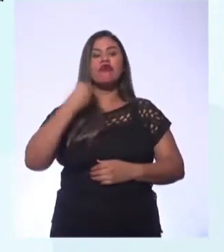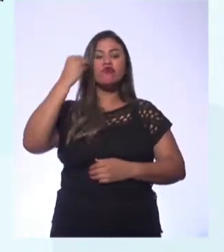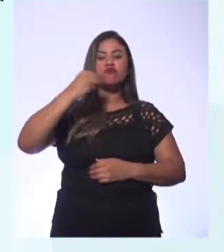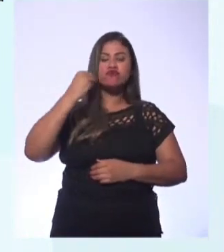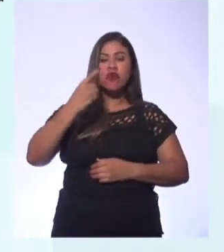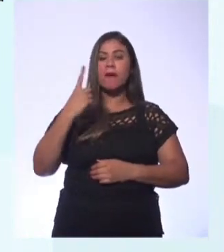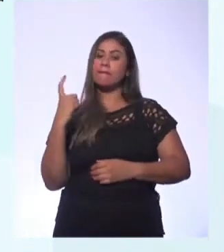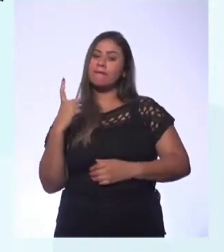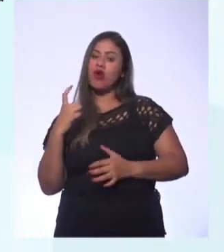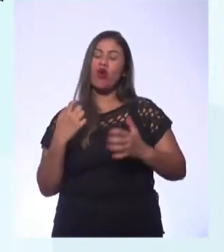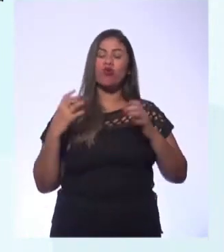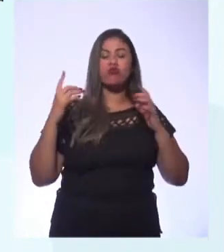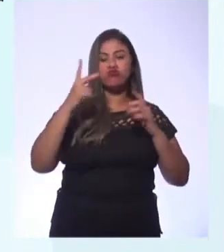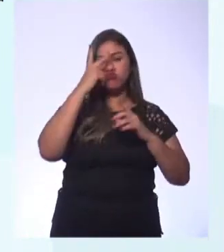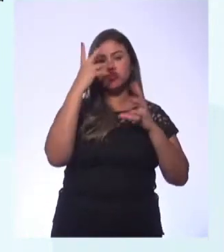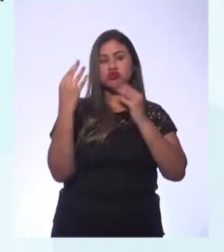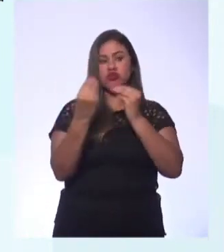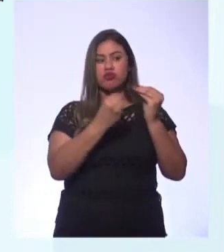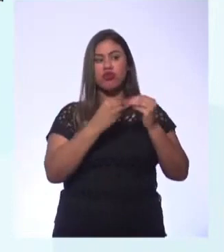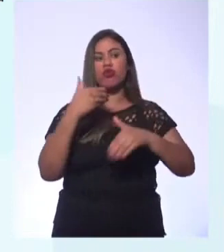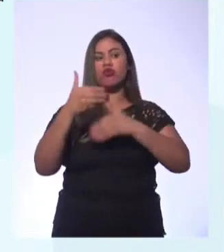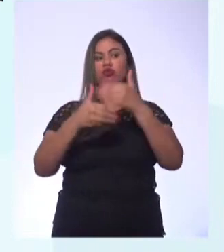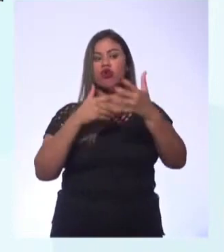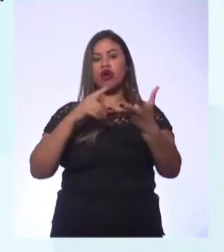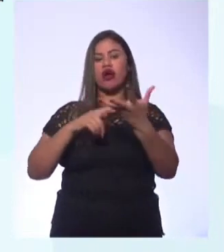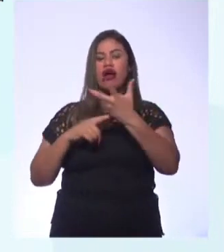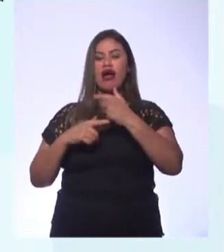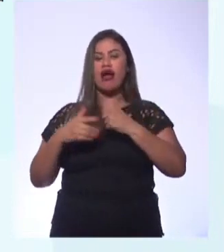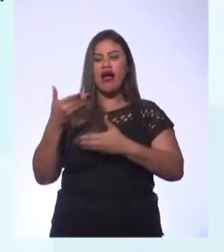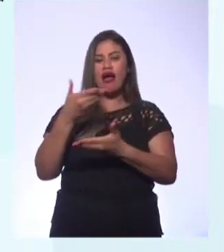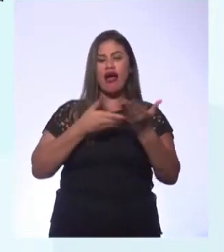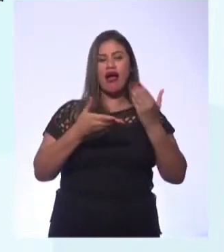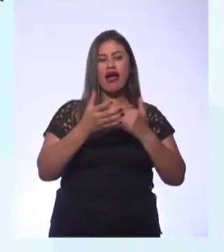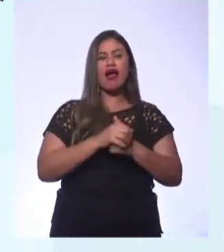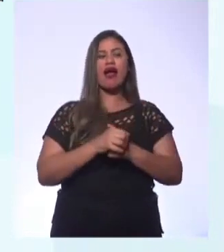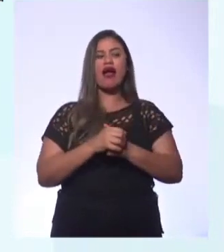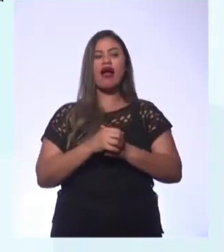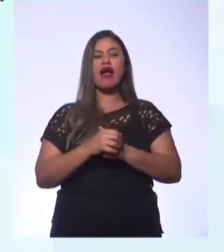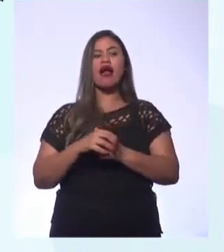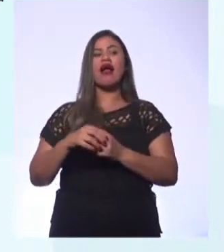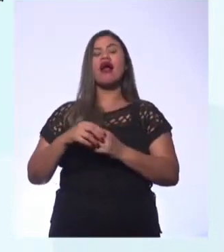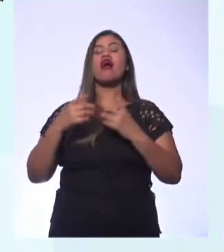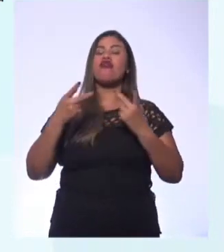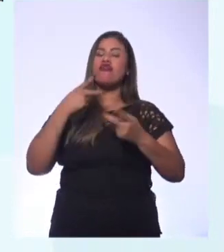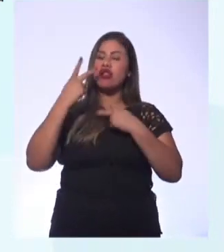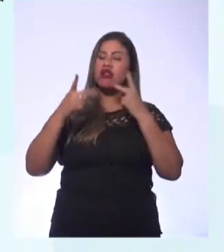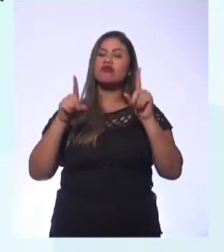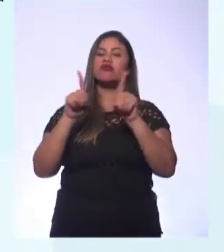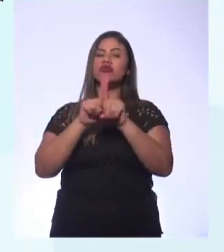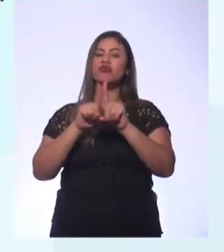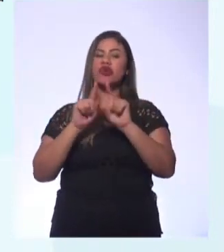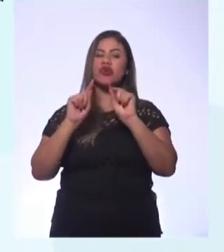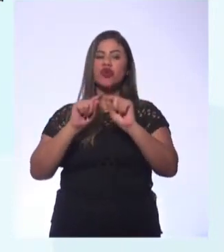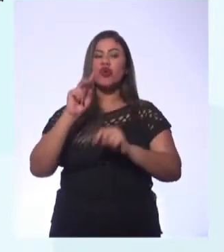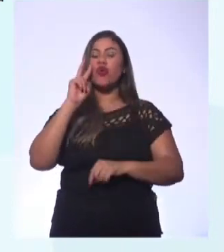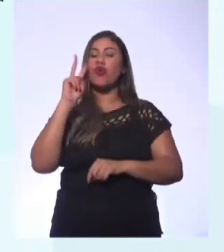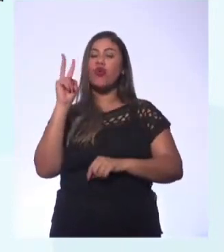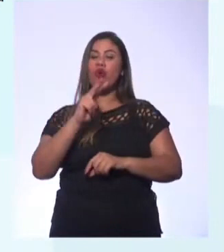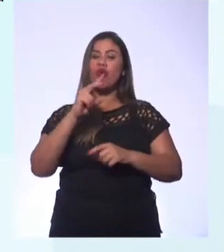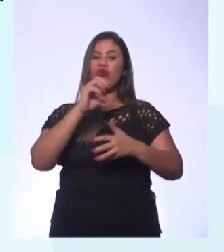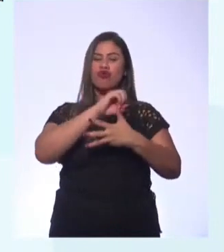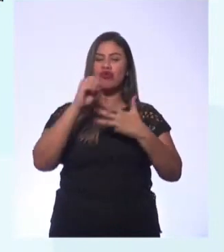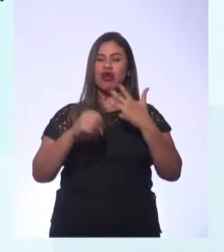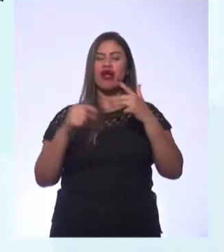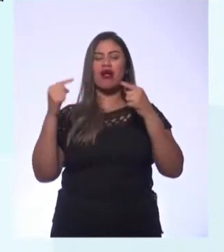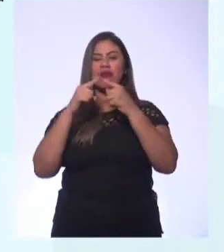ou colaborativas, processos colaborativos em arte, e falamos também, né, no De Olho no Vestibular, com essa questãozinha